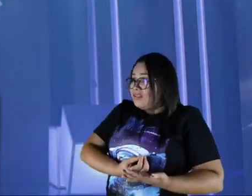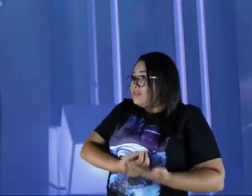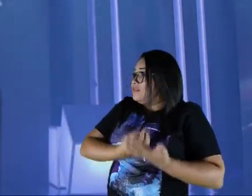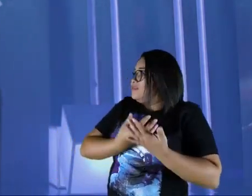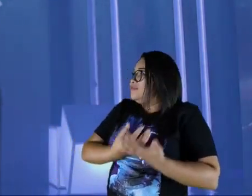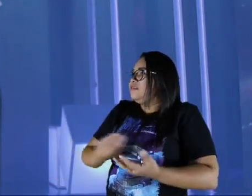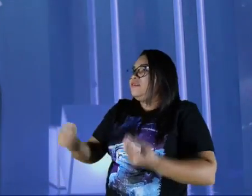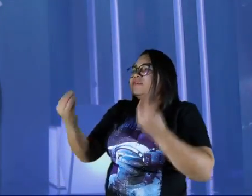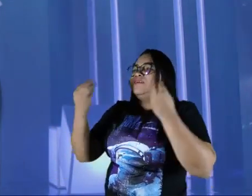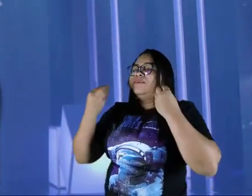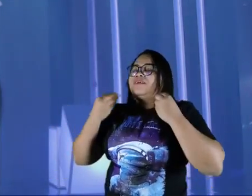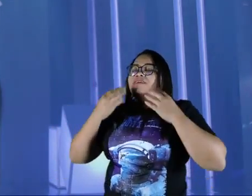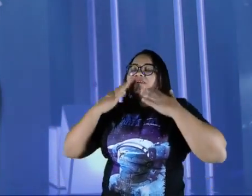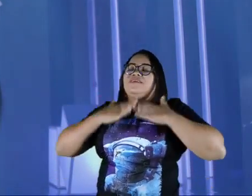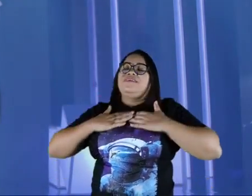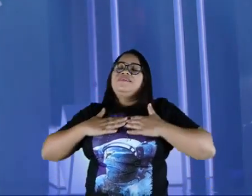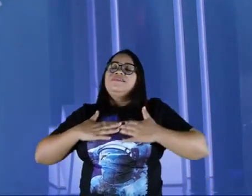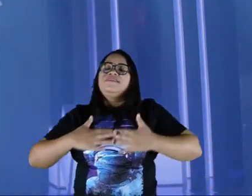me sacia.